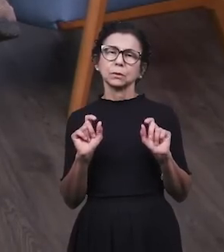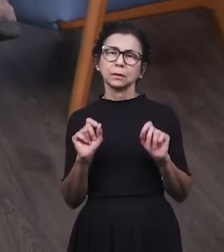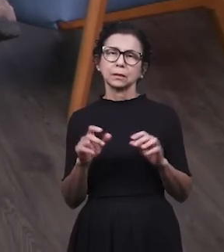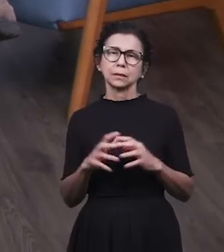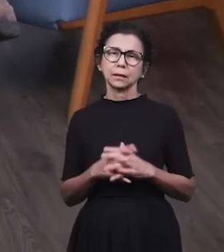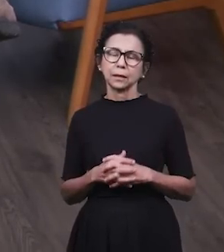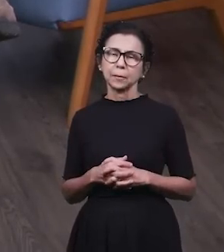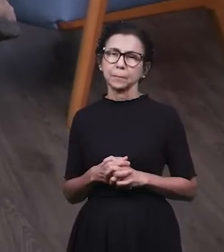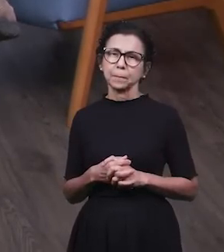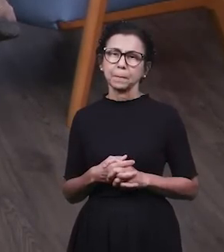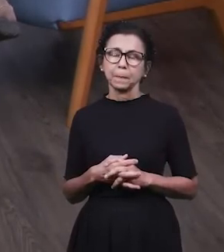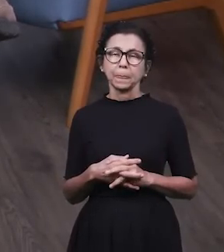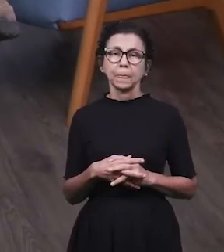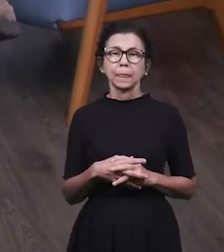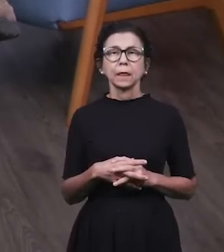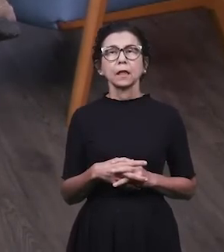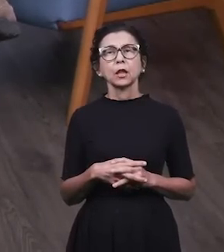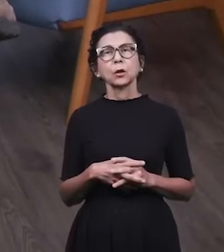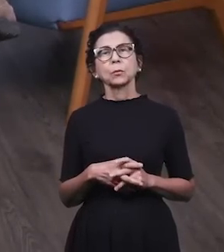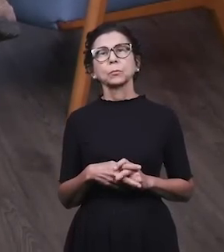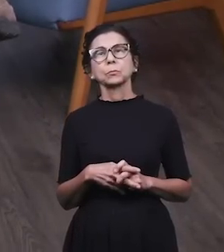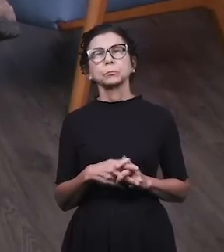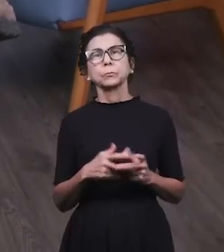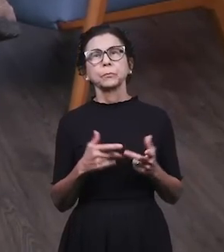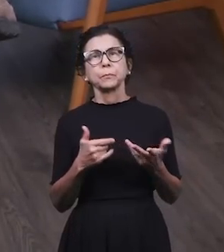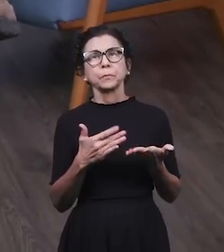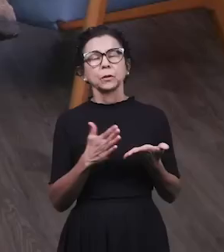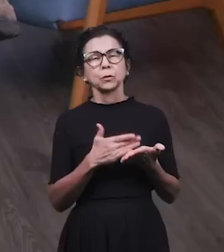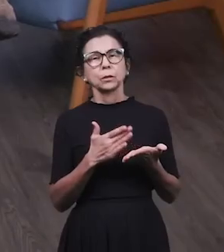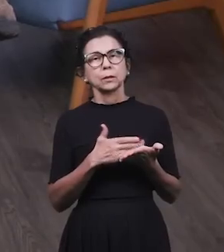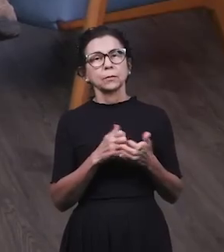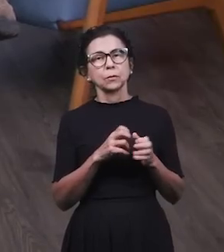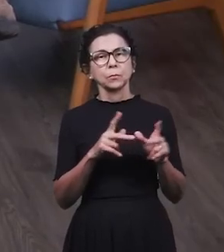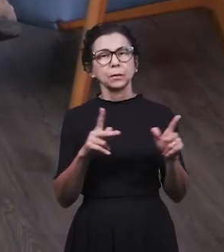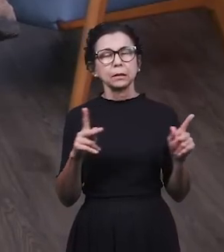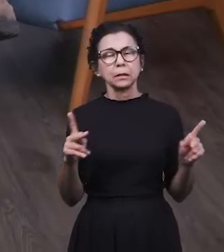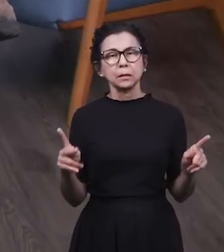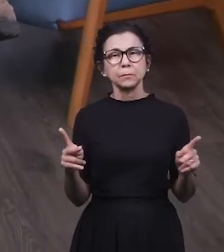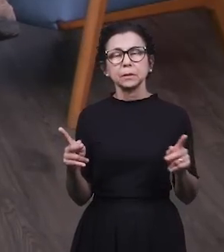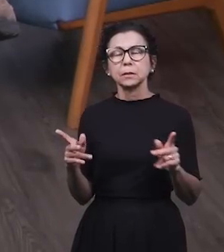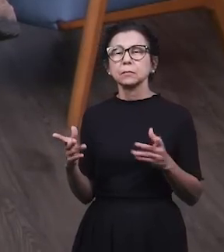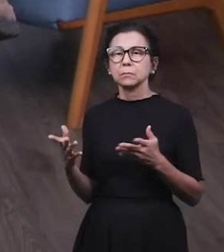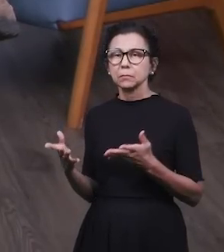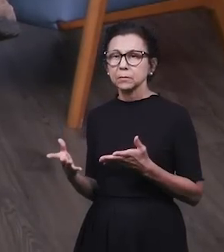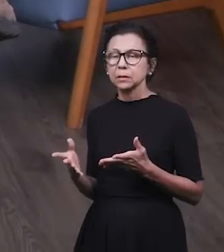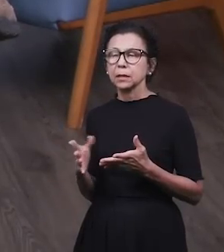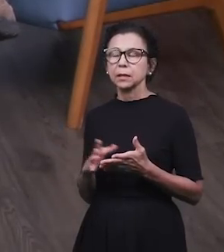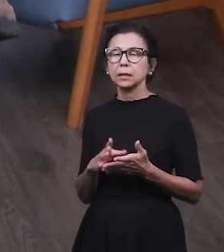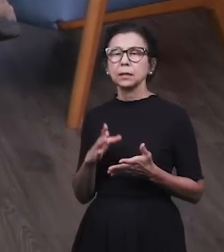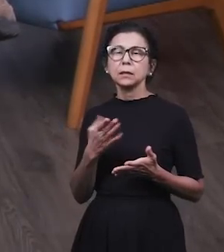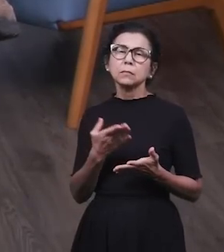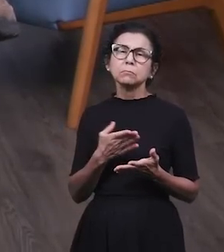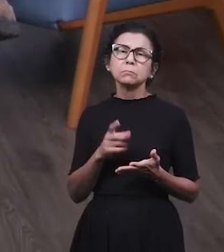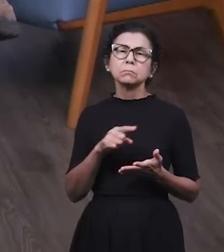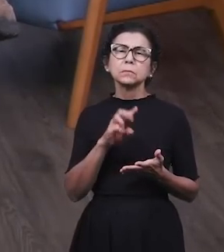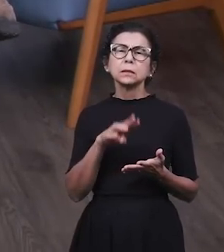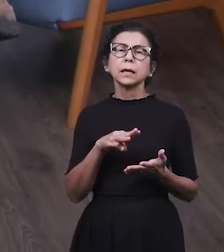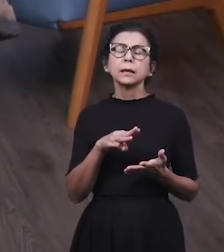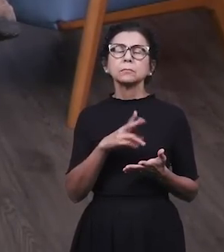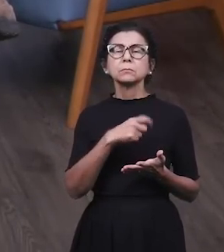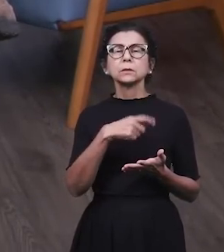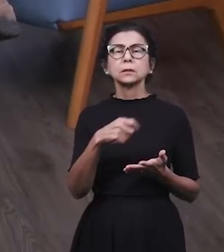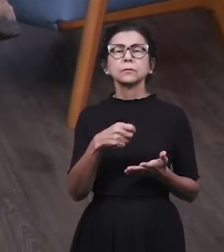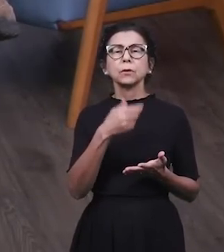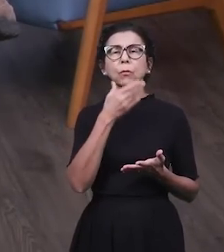escritor, que é o apóstolo João, né? Esse é um aspecto que a gente tem abordado e que tem sido interessante,